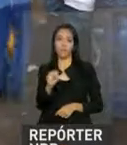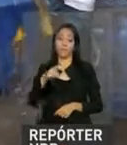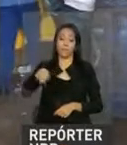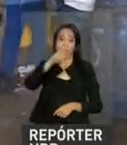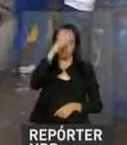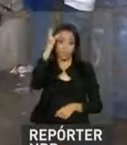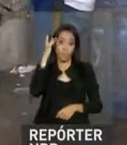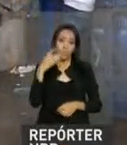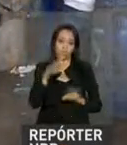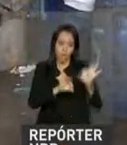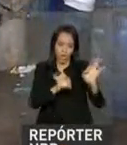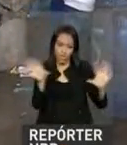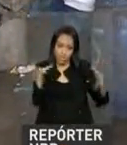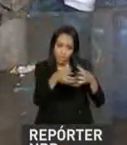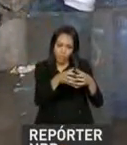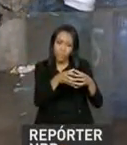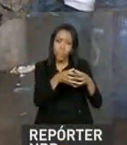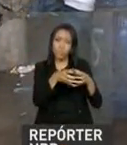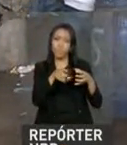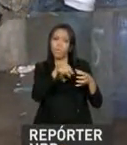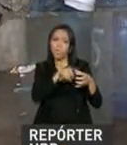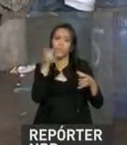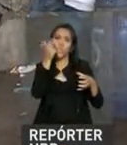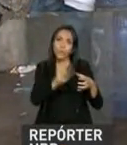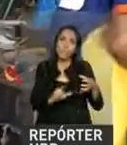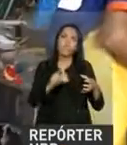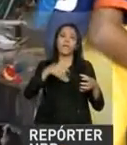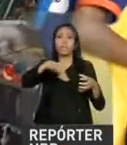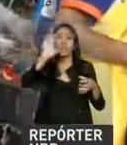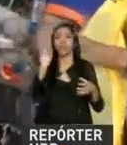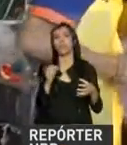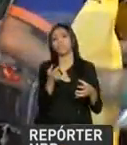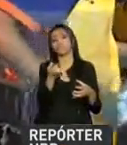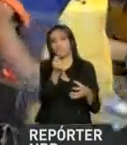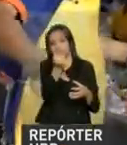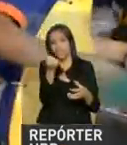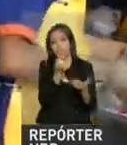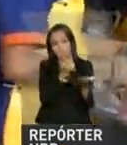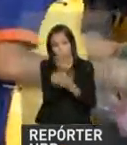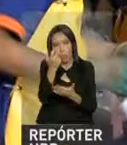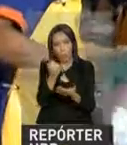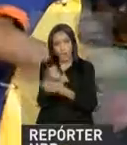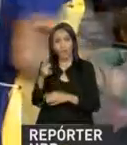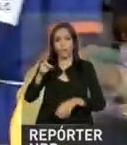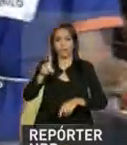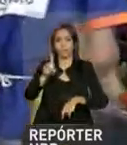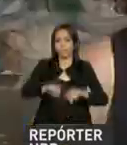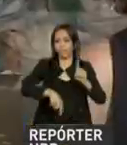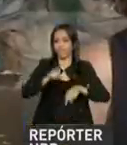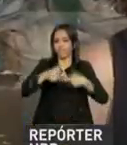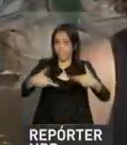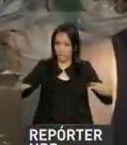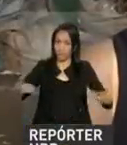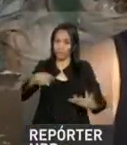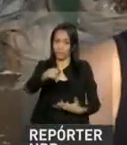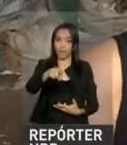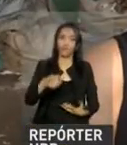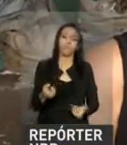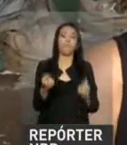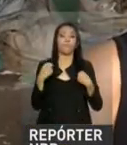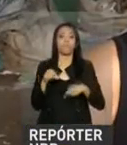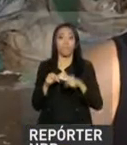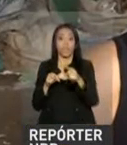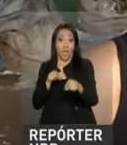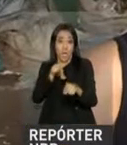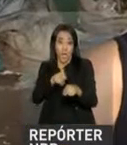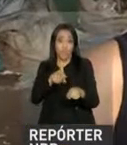montam grupos e assim conseguem mais dinheiro para comprar equipamentos e investir no negócio com essa oportunidade e